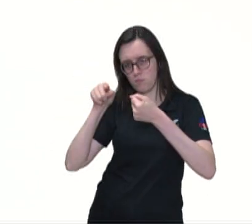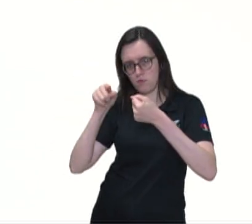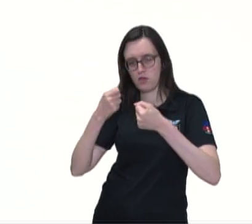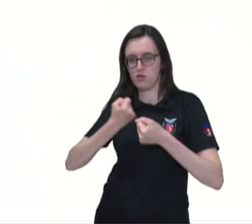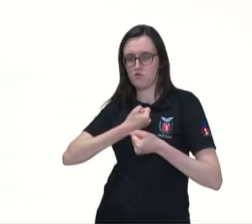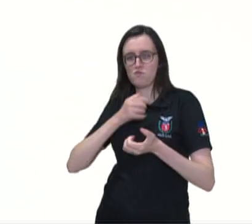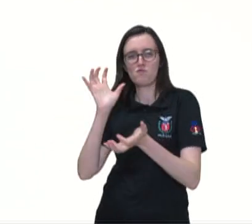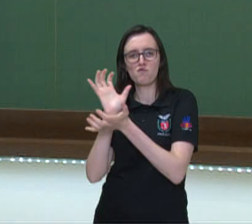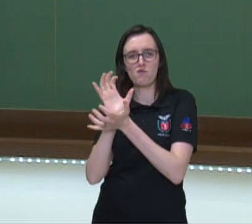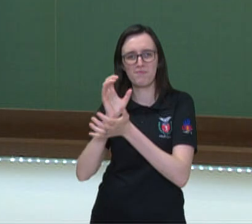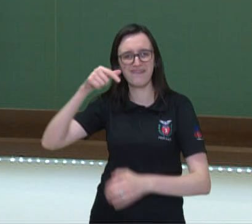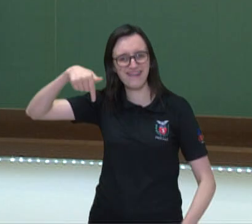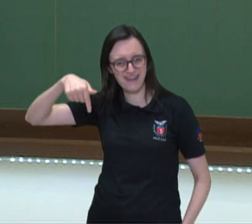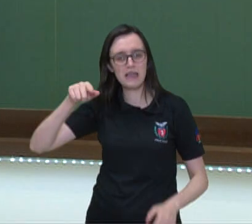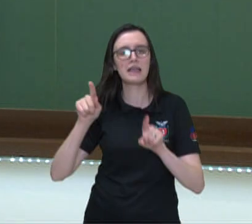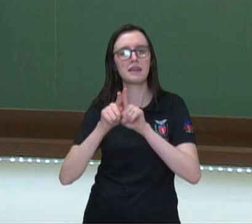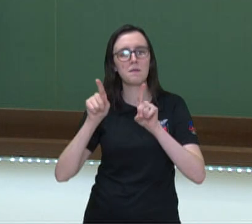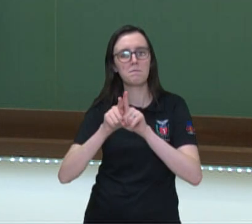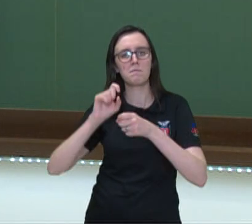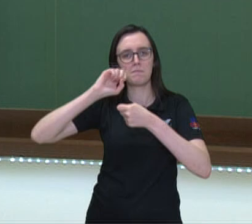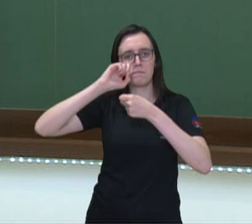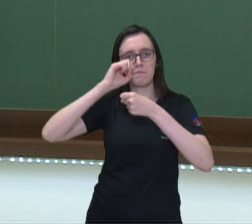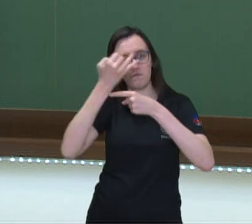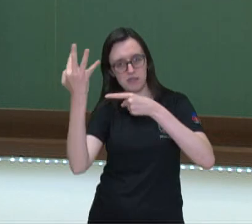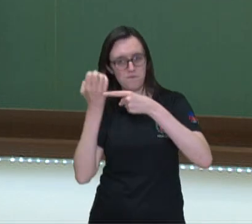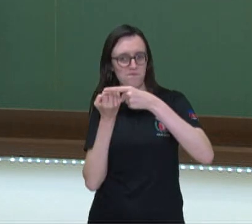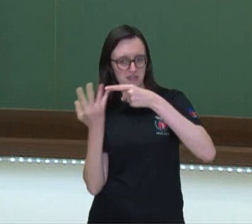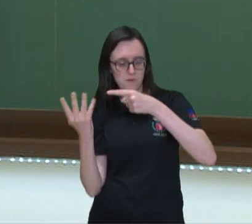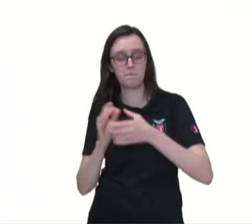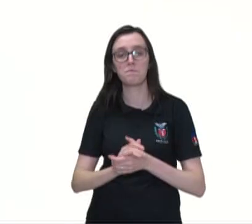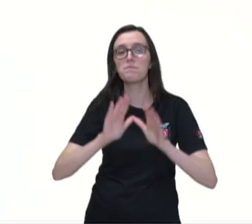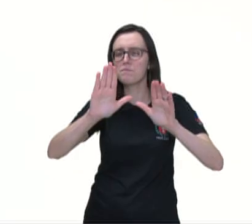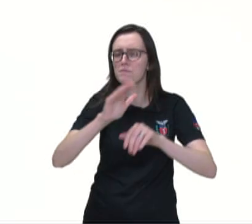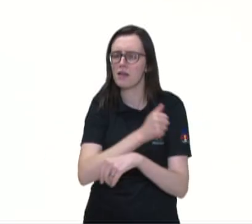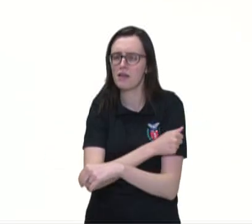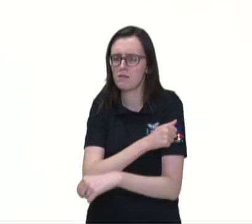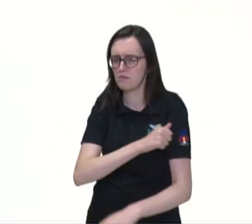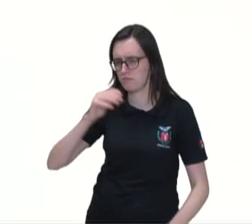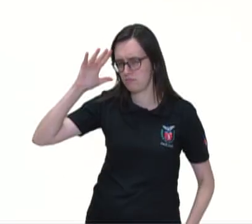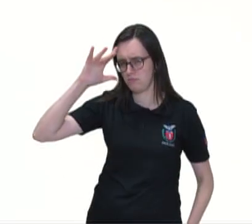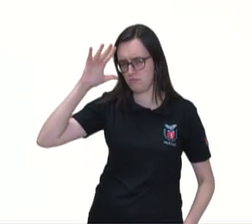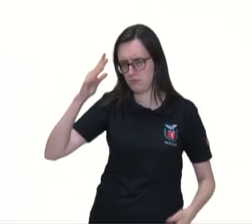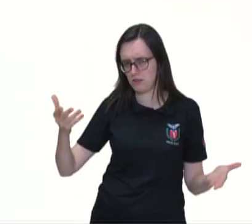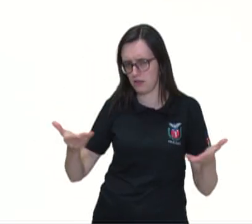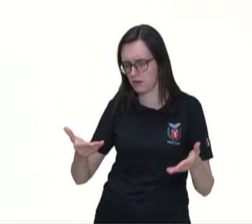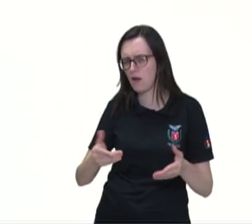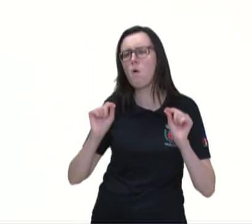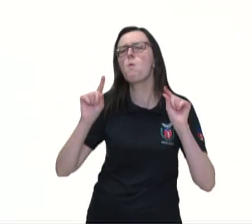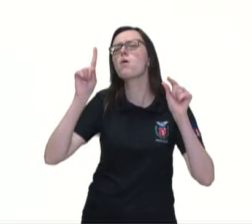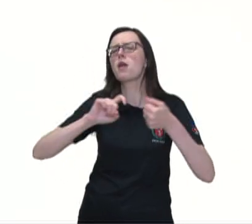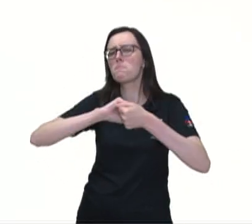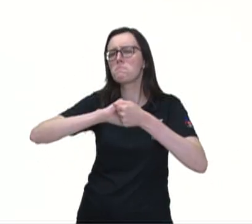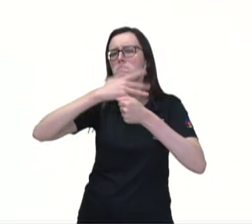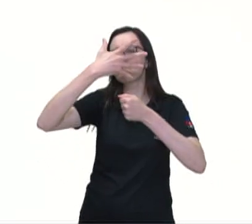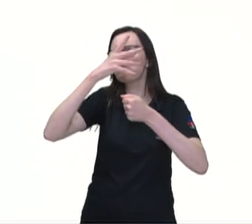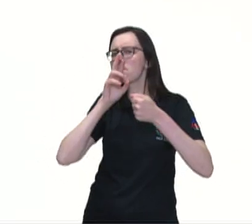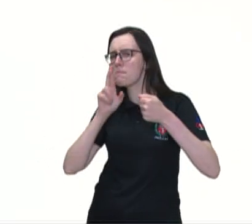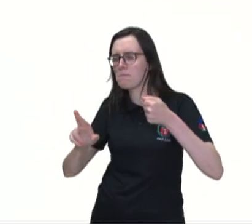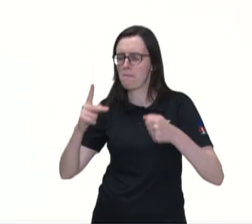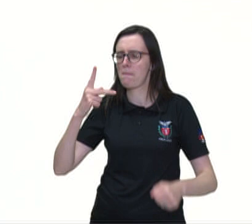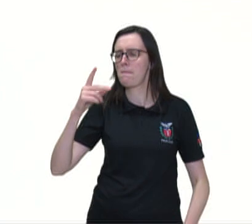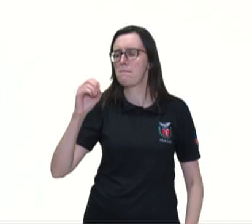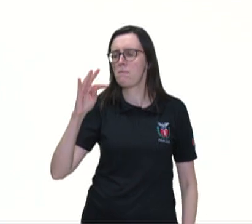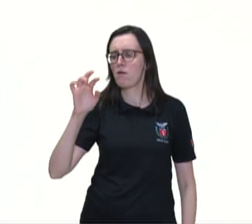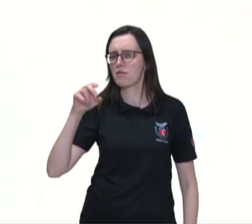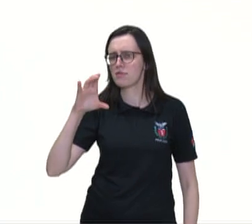fracionária. Vamos descobrir. Estudante, pense. Você lembra o que são potências? Você